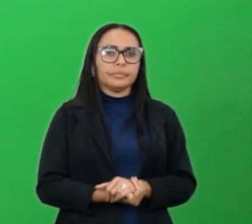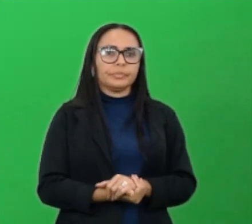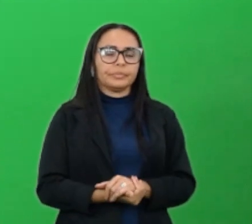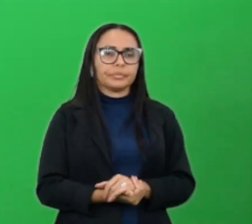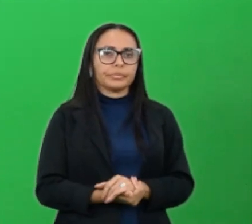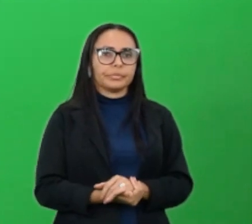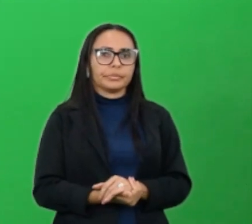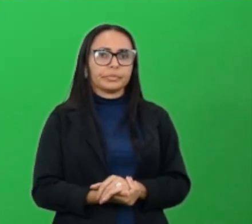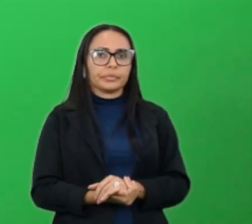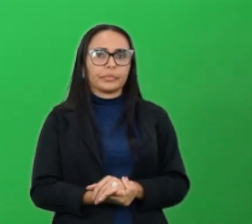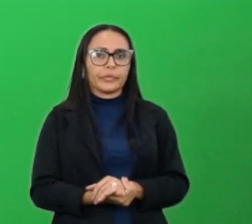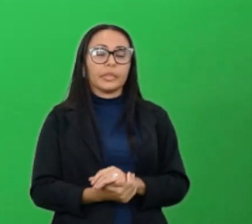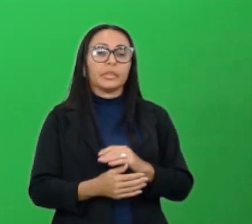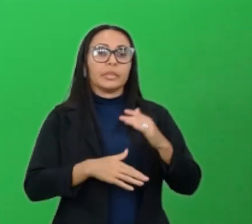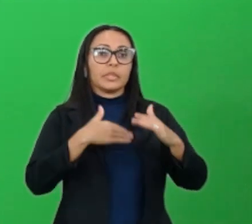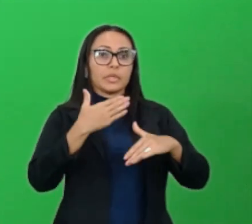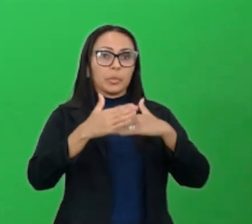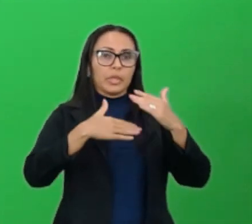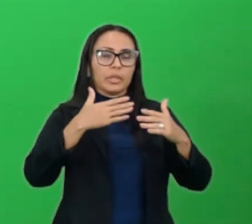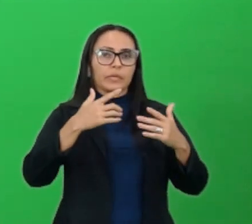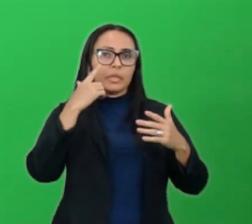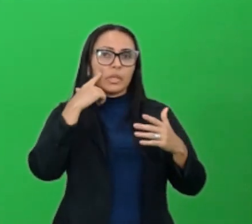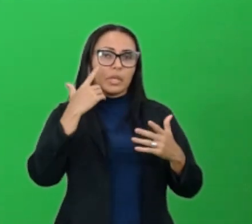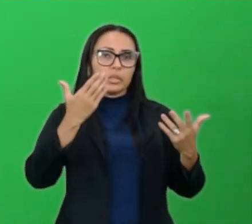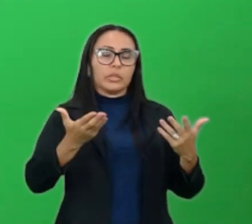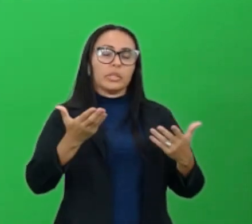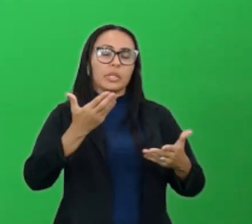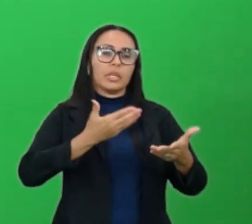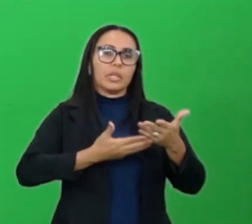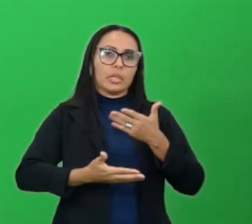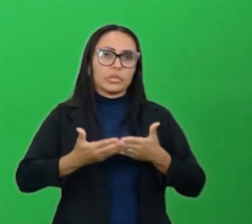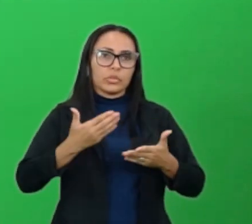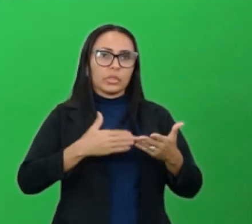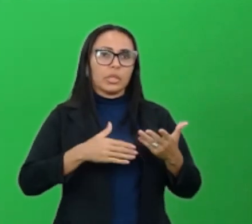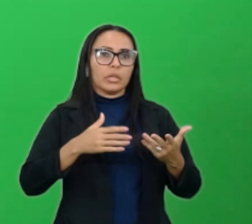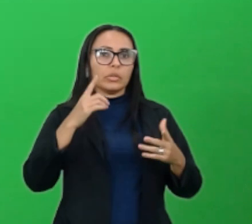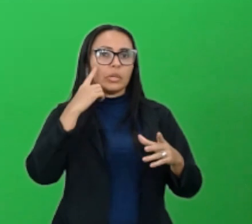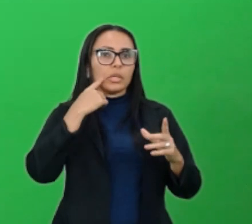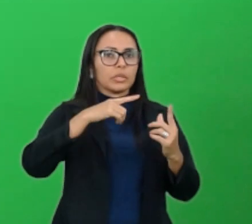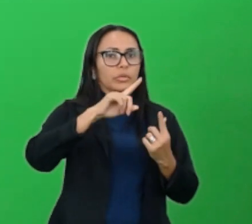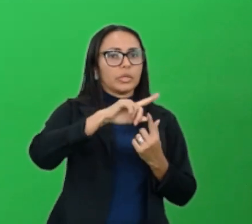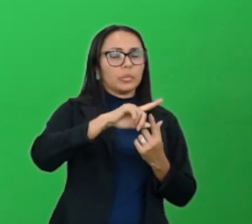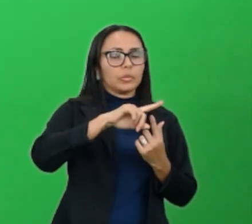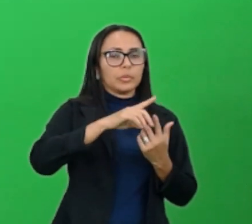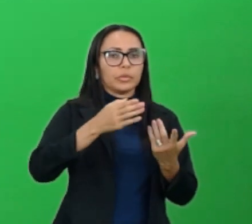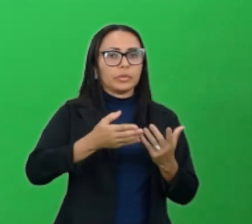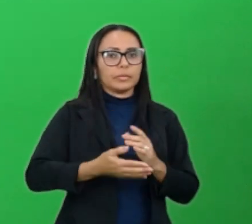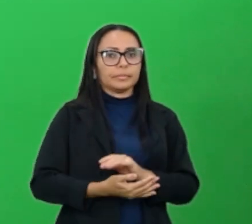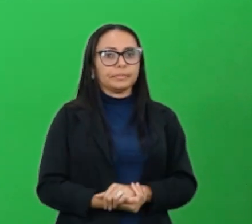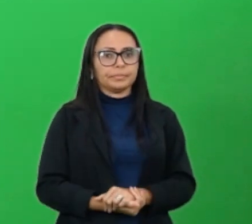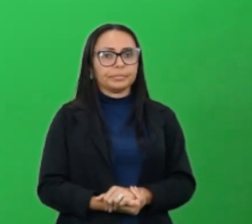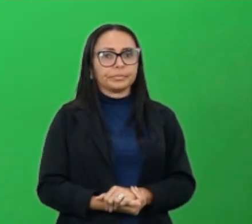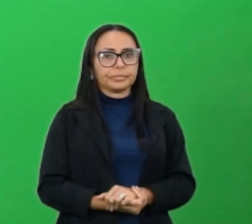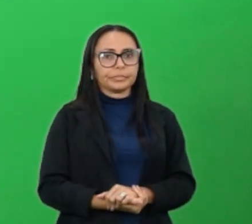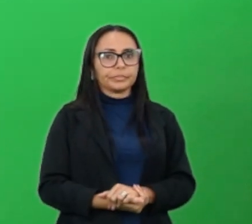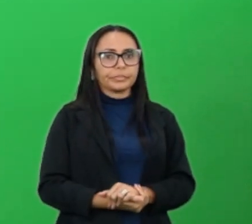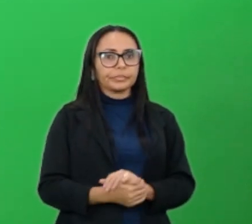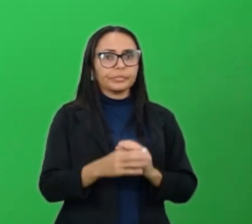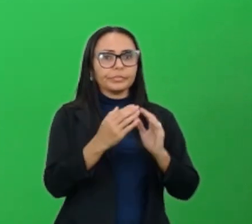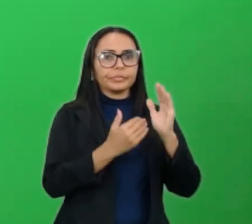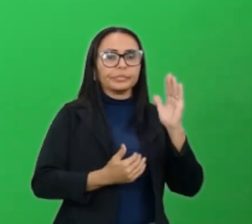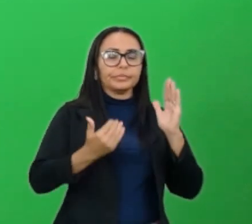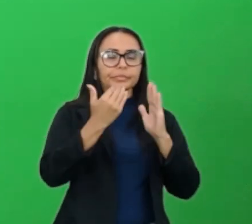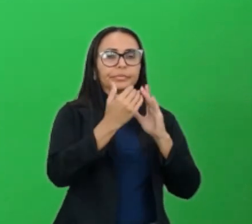desempenham atividades relacionadas a esse tipo de mensuração. Além disso, né, além da experiência da